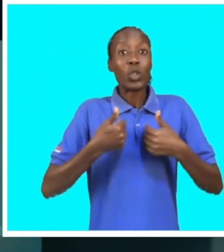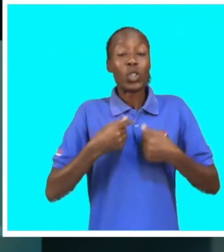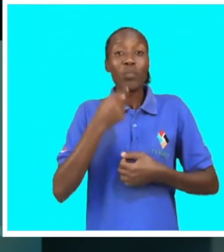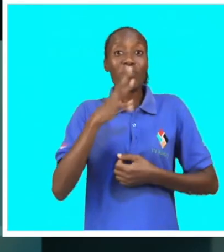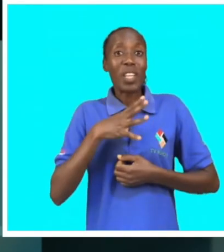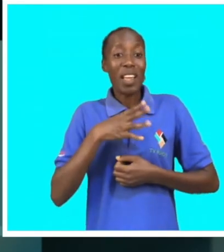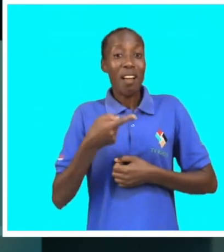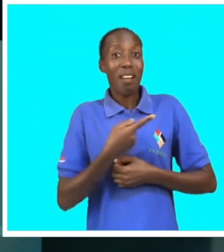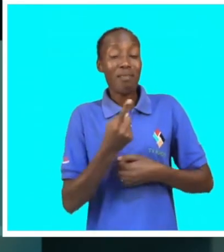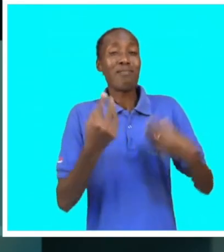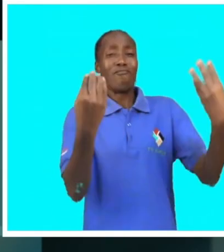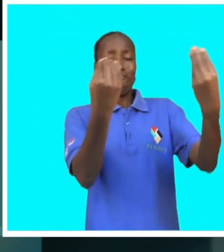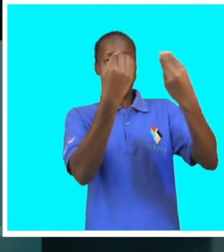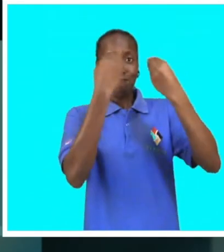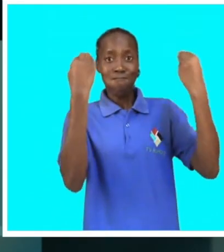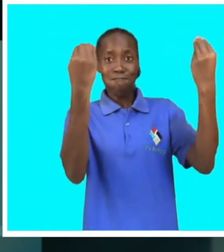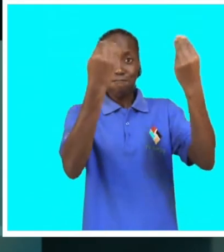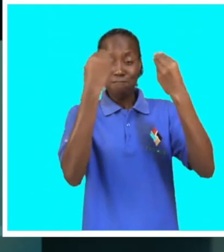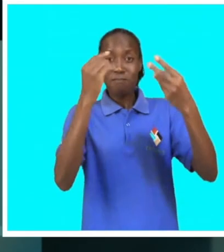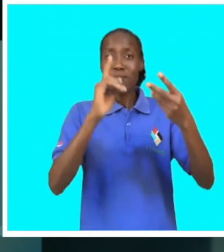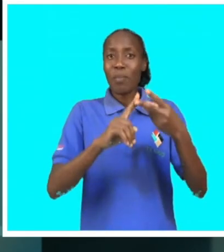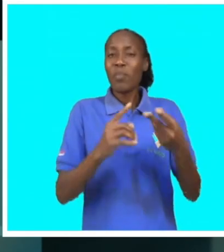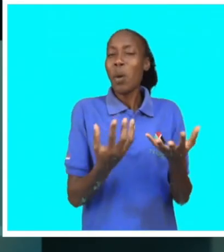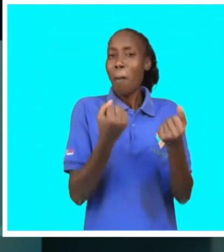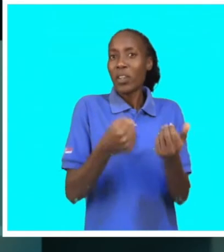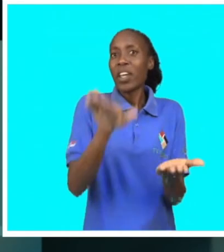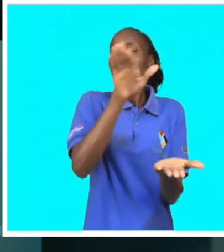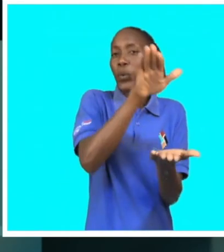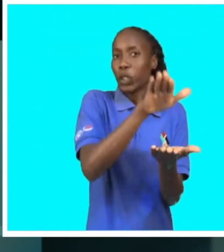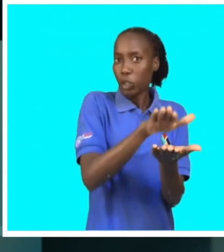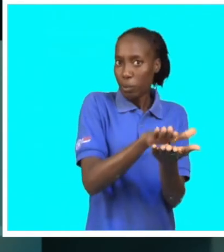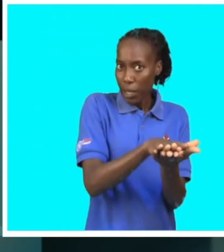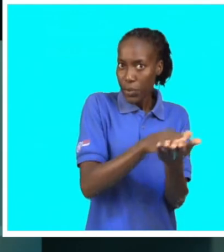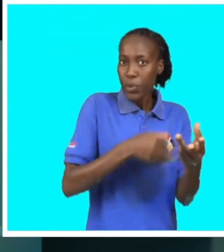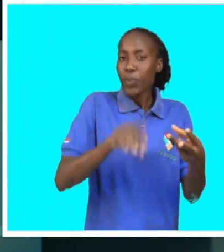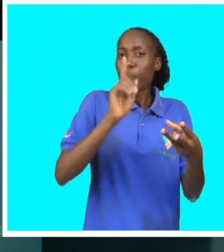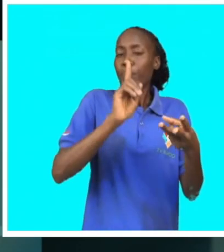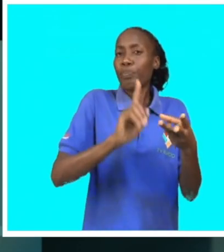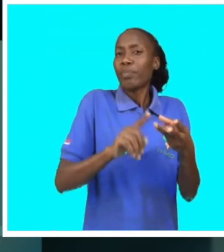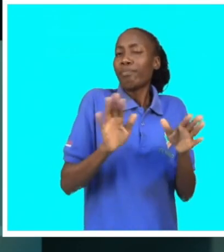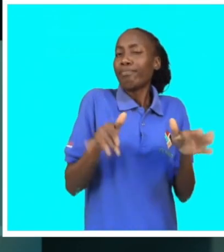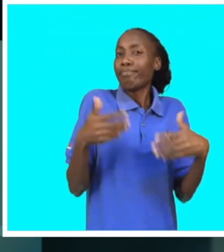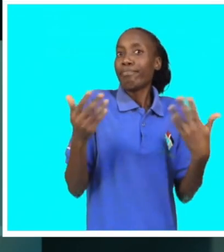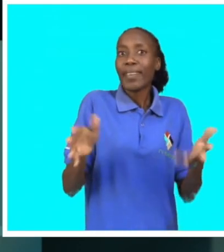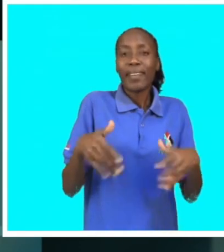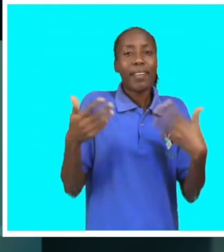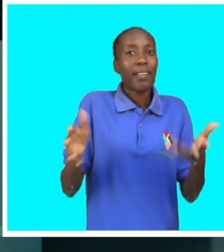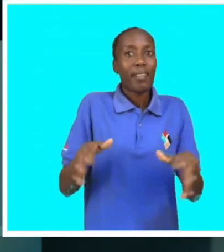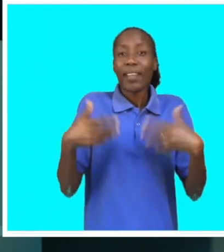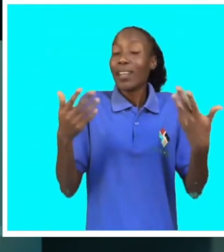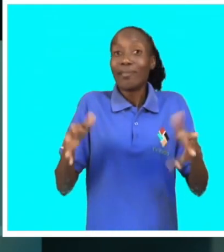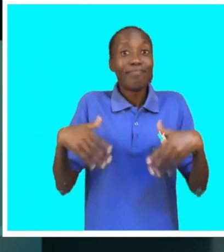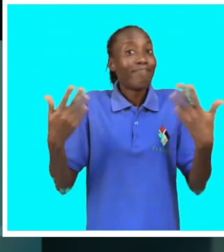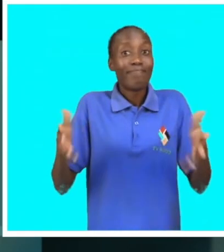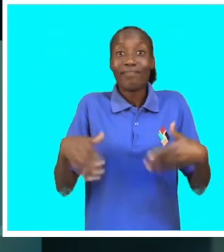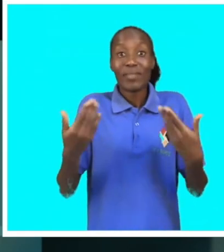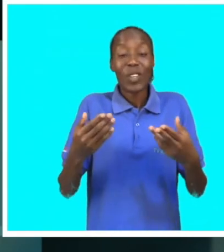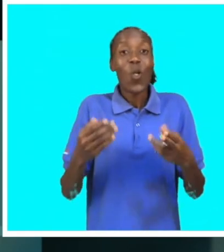portanto, naquela fase de formação e que seja um espaço em que